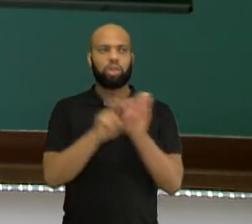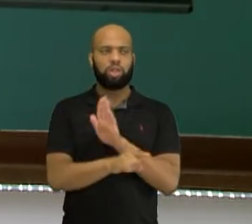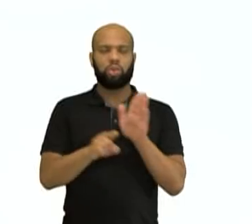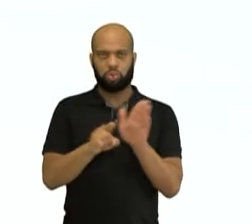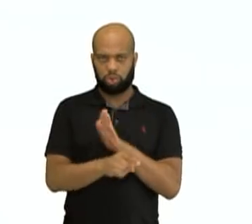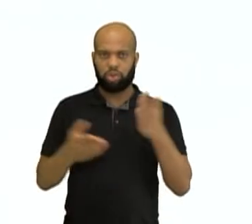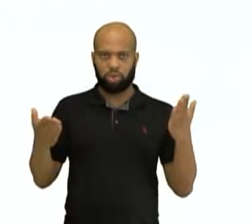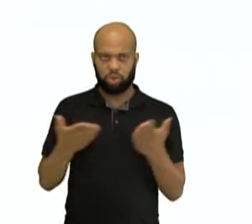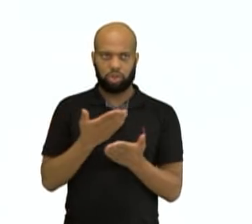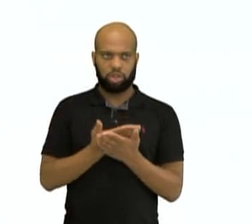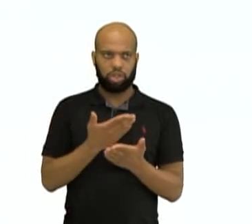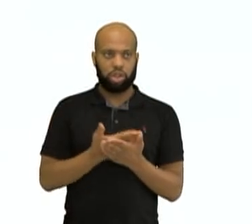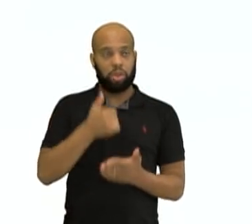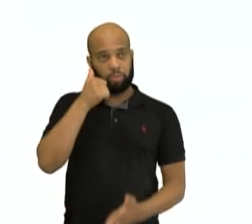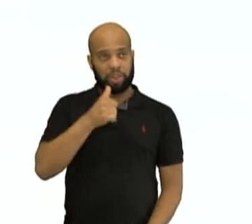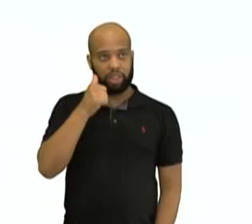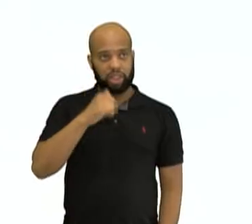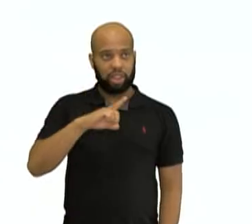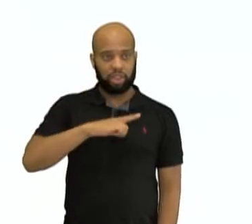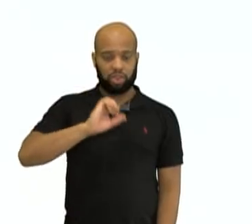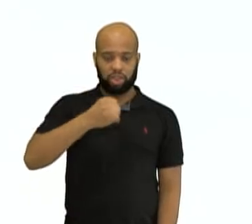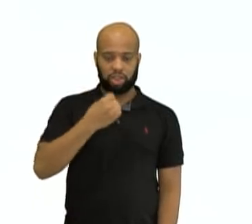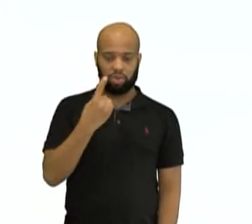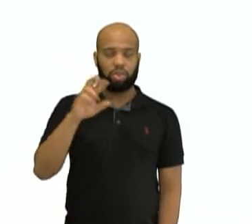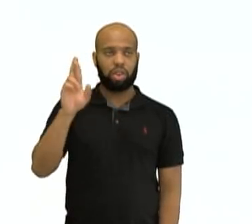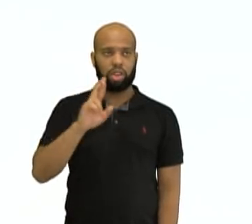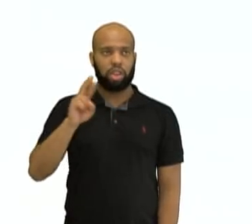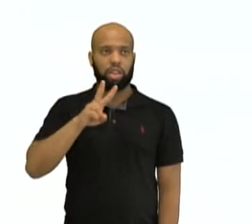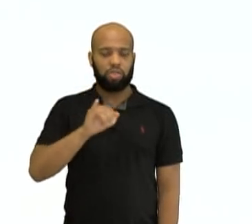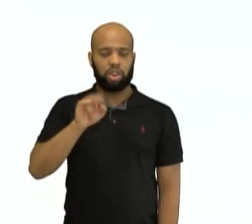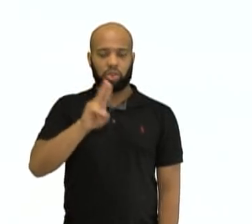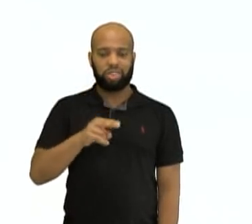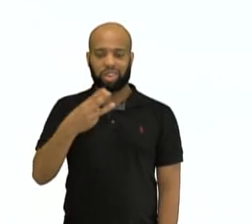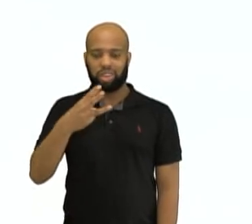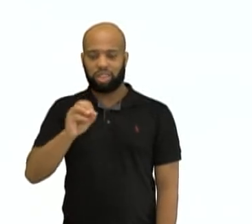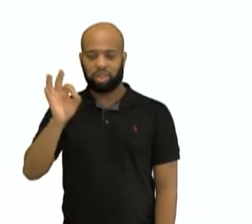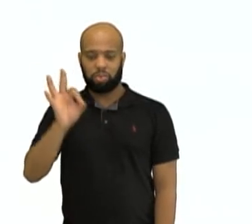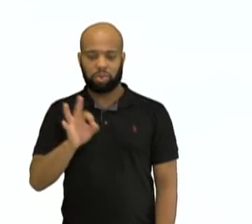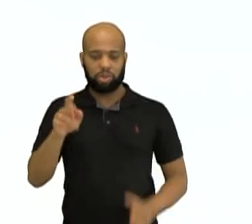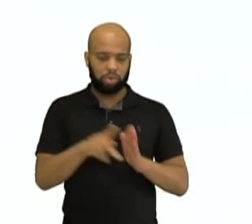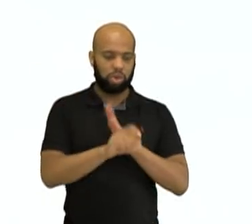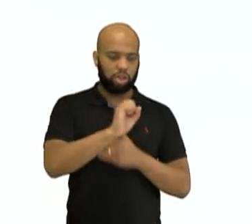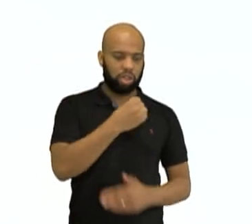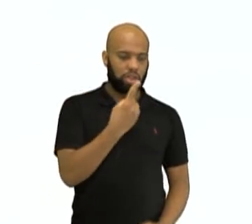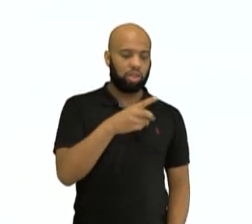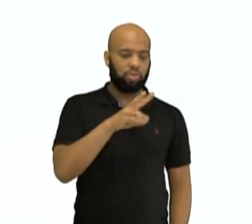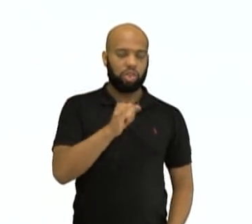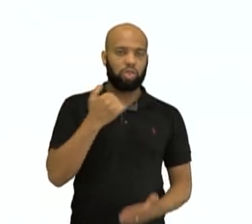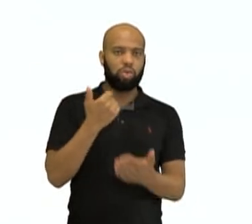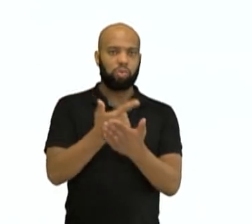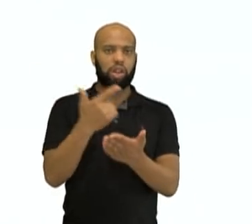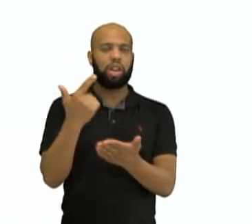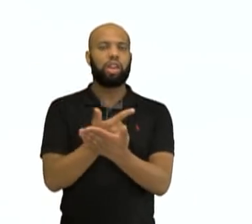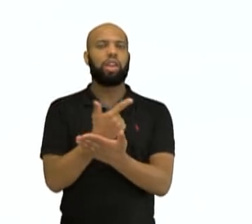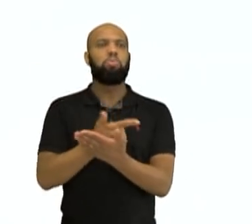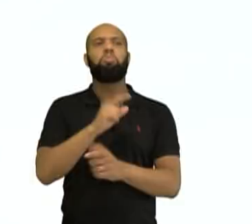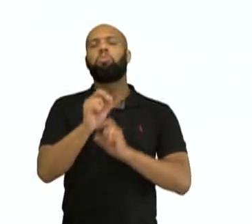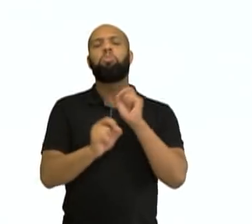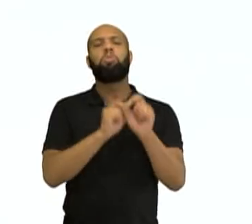aula. Marina tem R$ 81 e usará 30% do valor para comprar um livro. Quanto custa esse